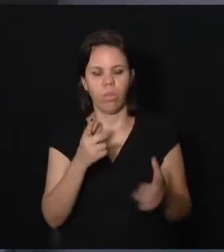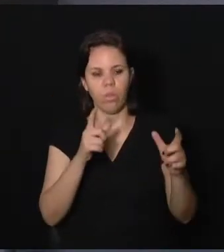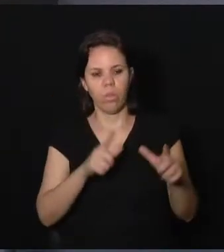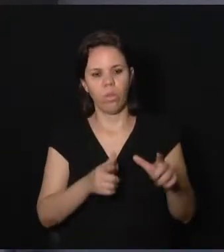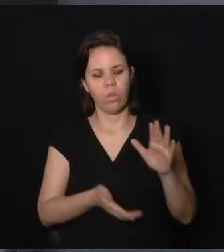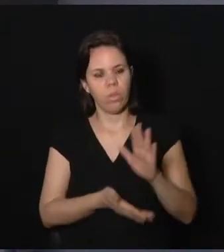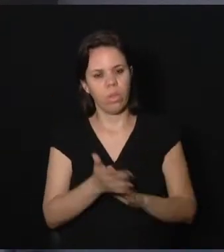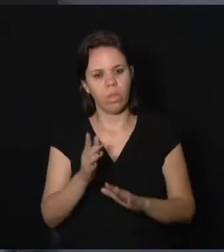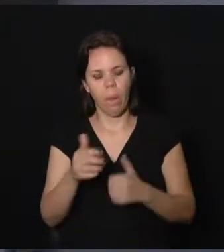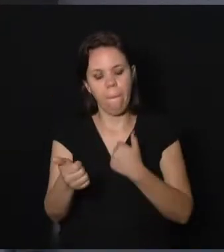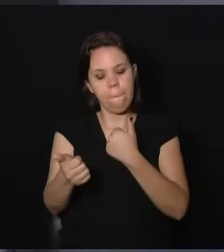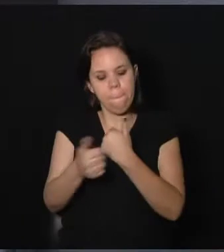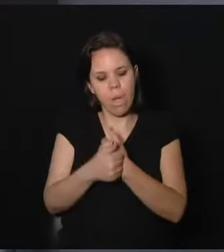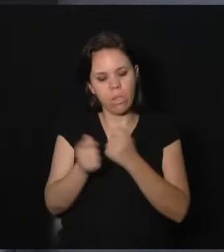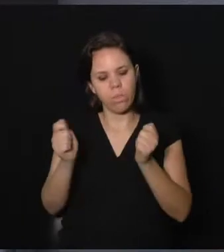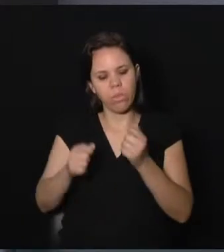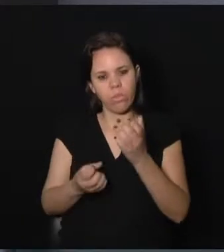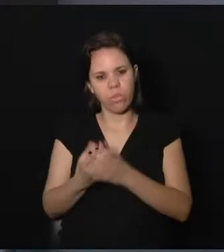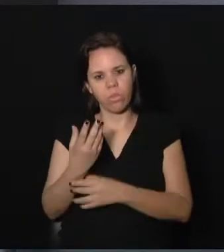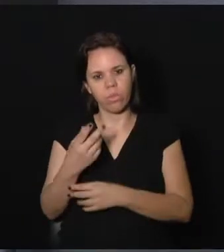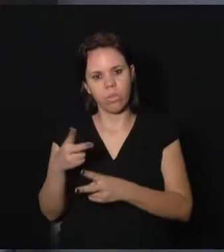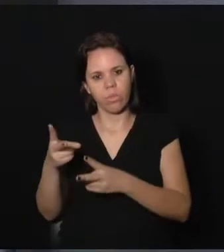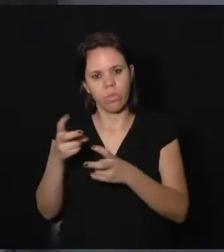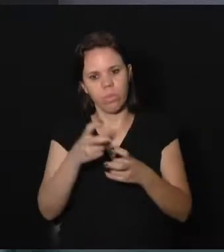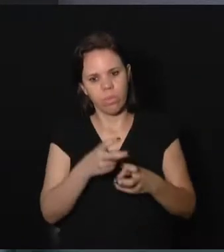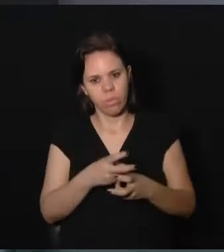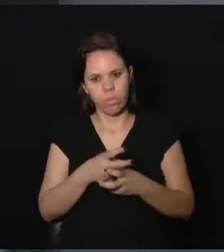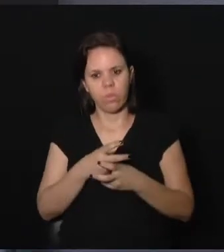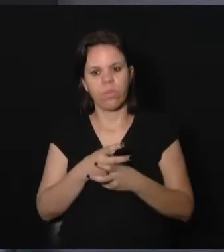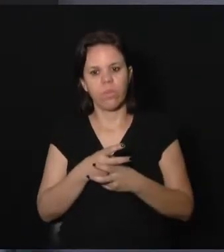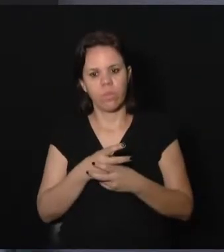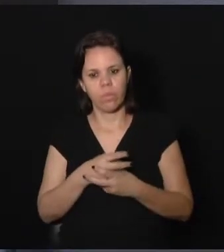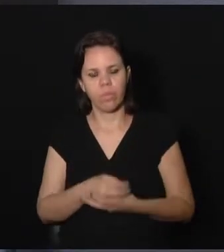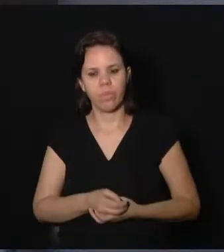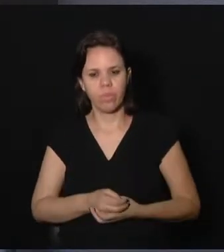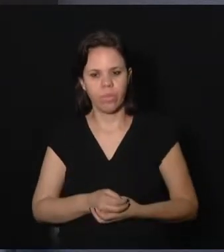acontecer, precisa ligar os fios. Sim. Percebemos, assim, grandes